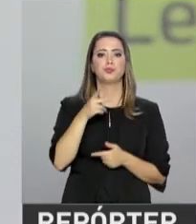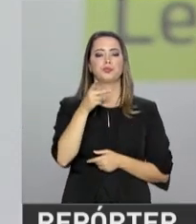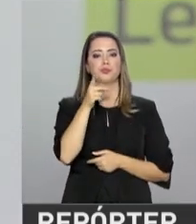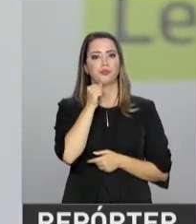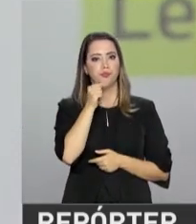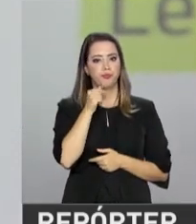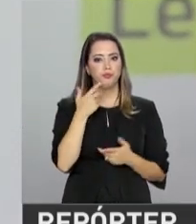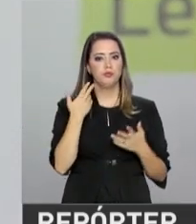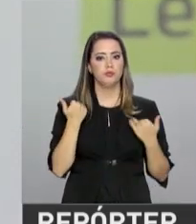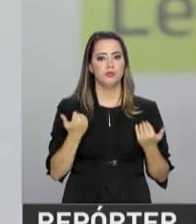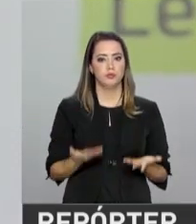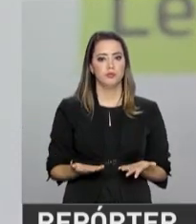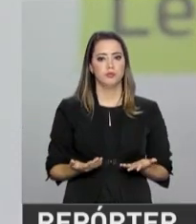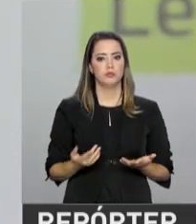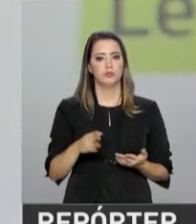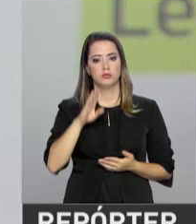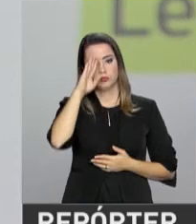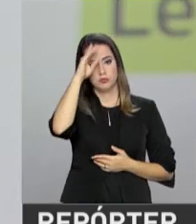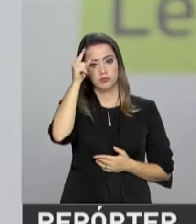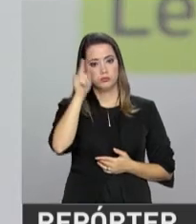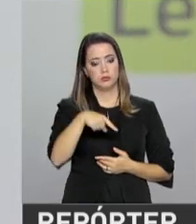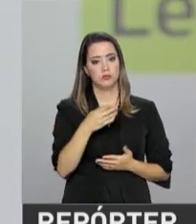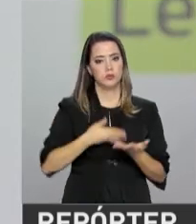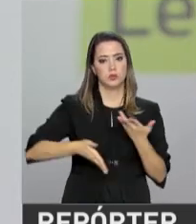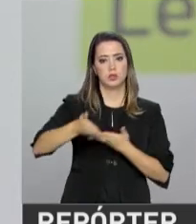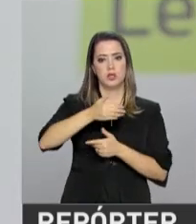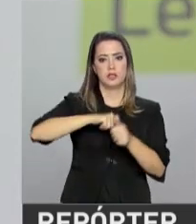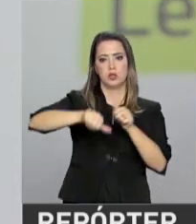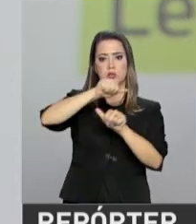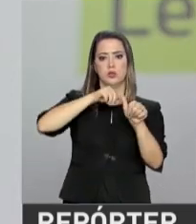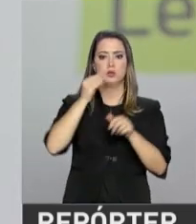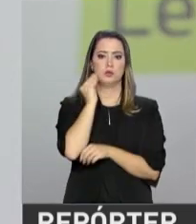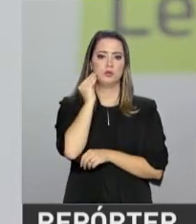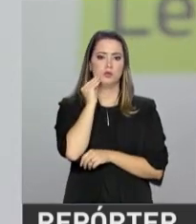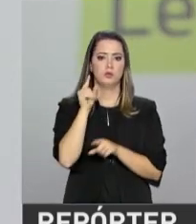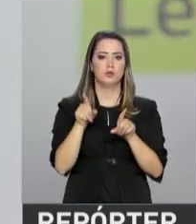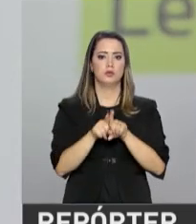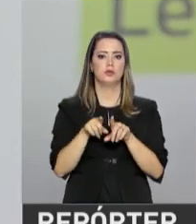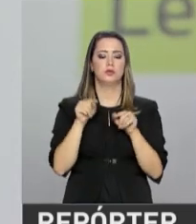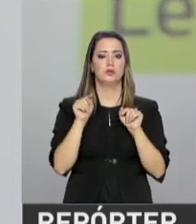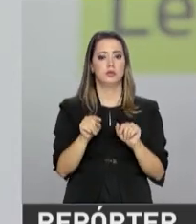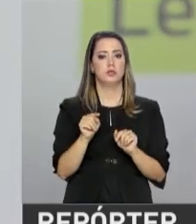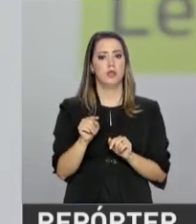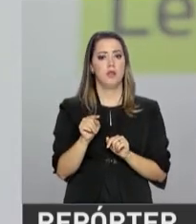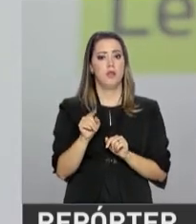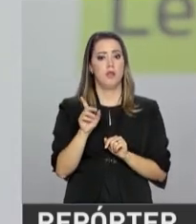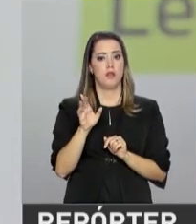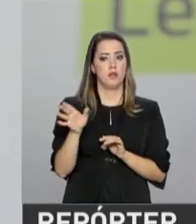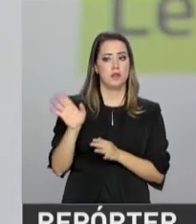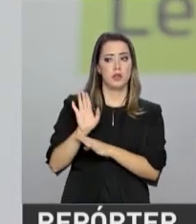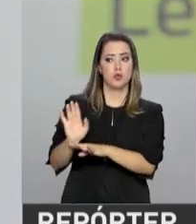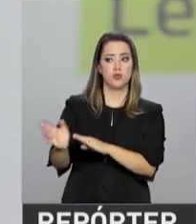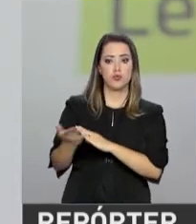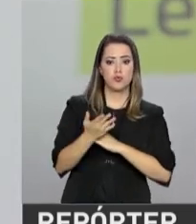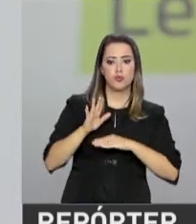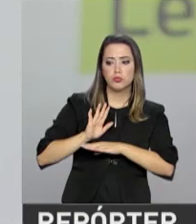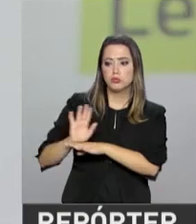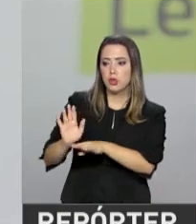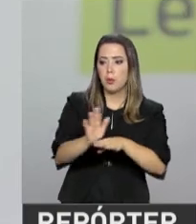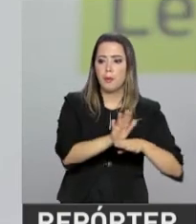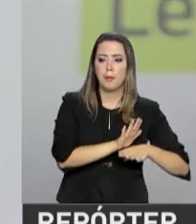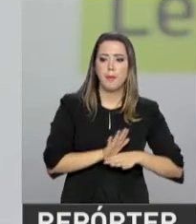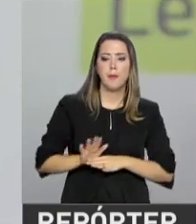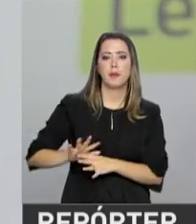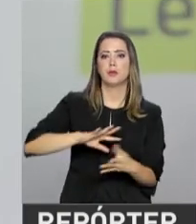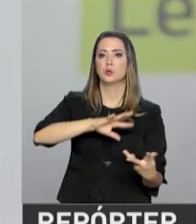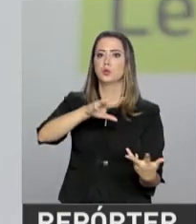então principalmente isso intercâmbio de experiências e de que essa cooperação entre entre diferentes